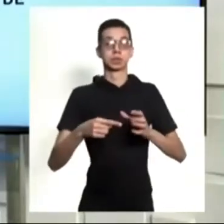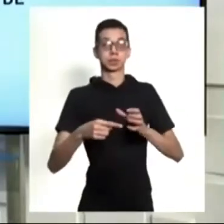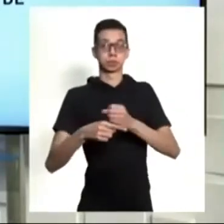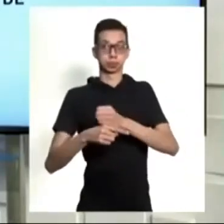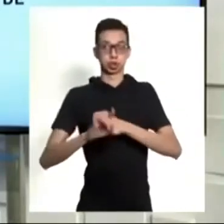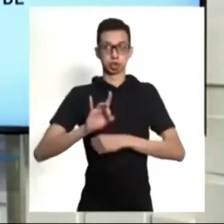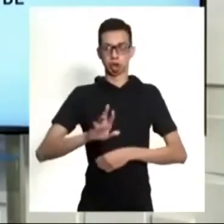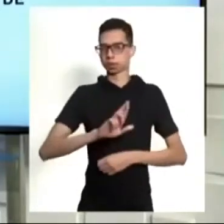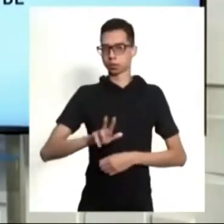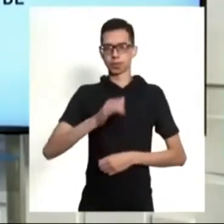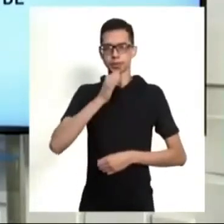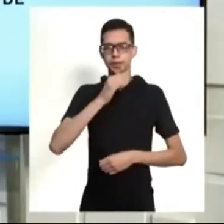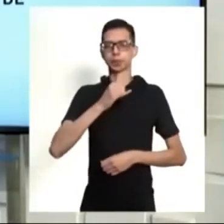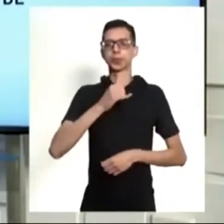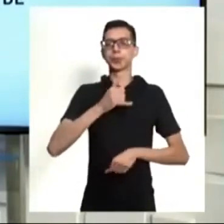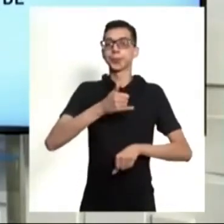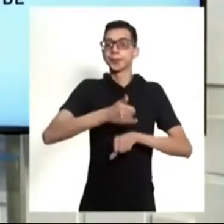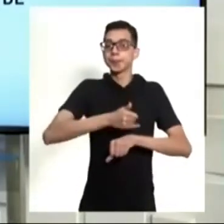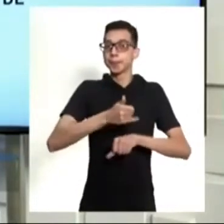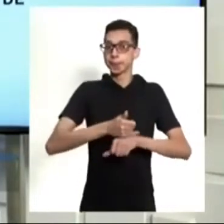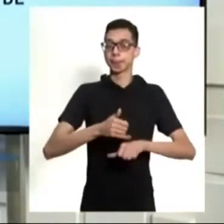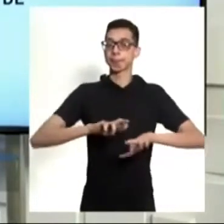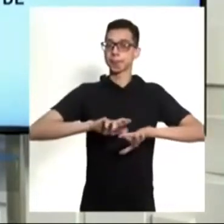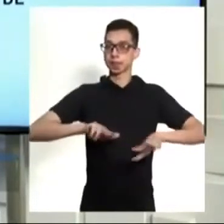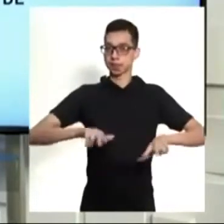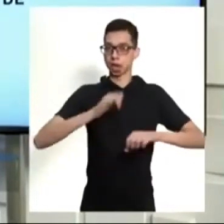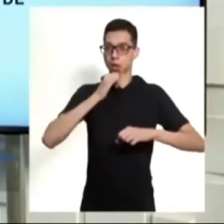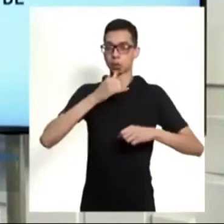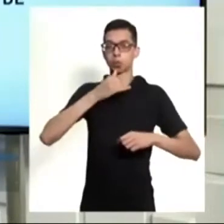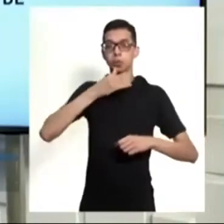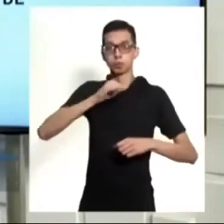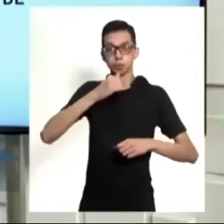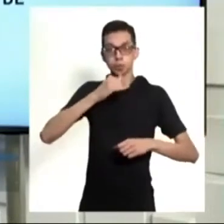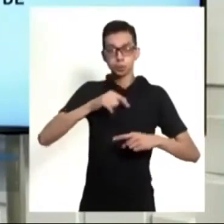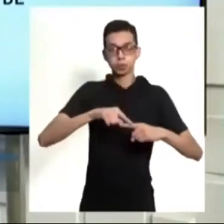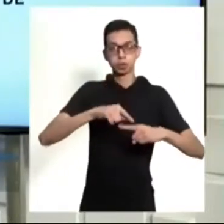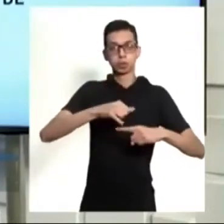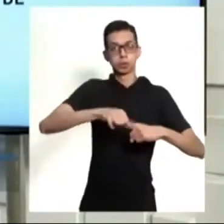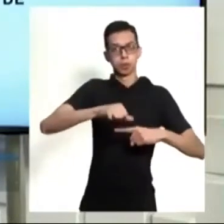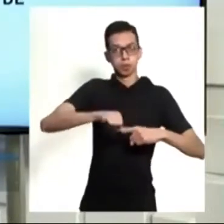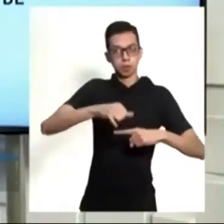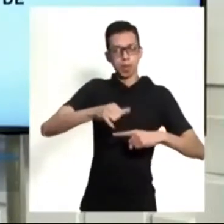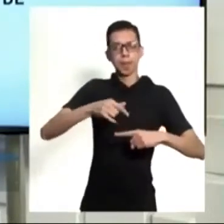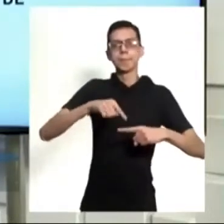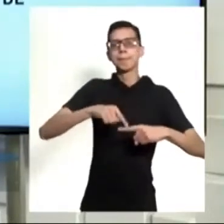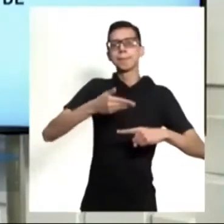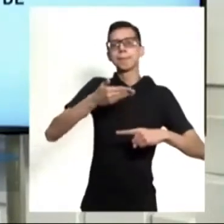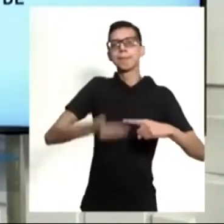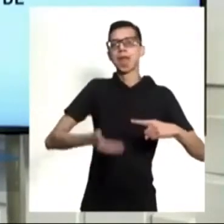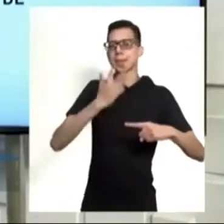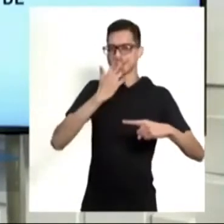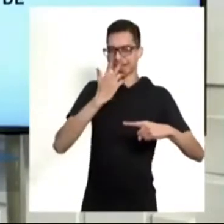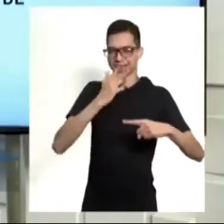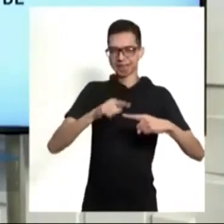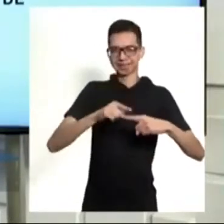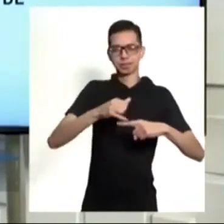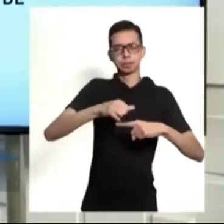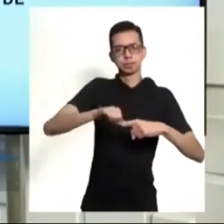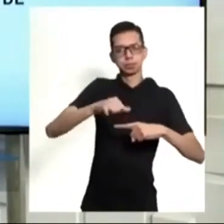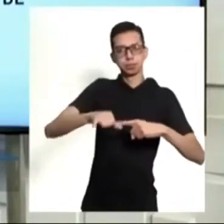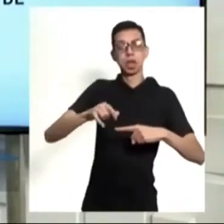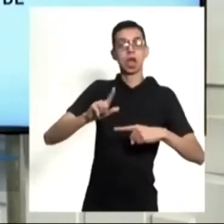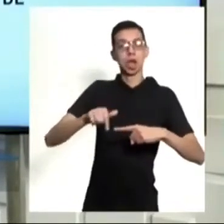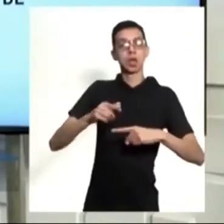é um metal que está perdendo elétrons, e sempre você tem uma redução, que é um metal que está recebendo elétrons. Né? Você tem uma